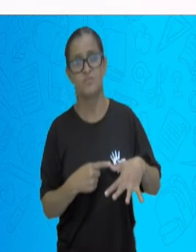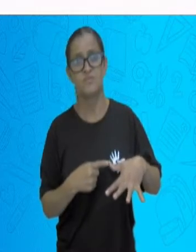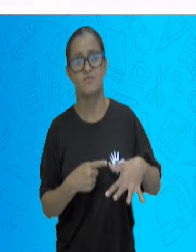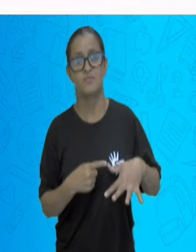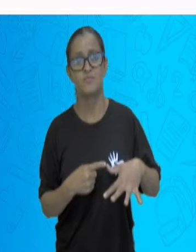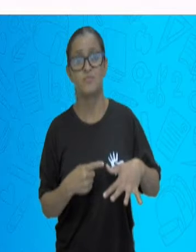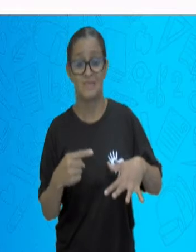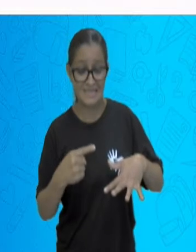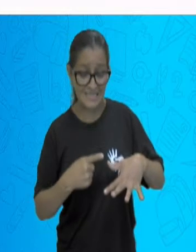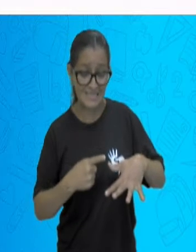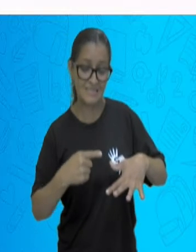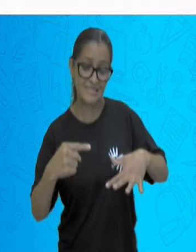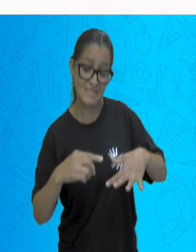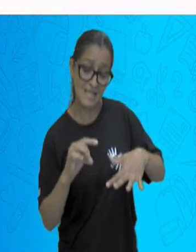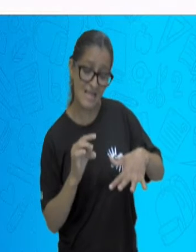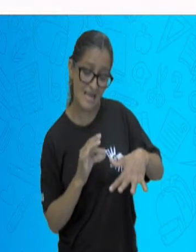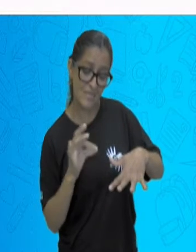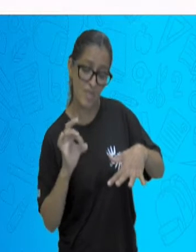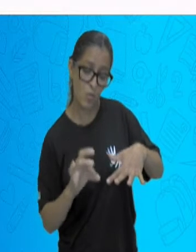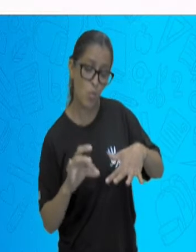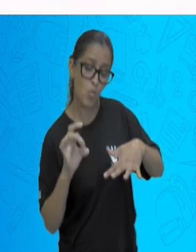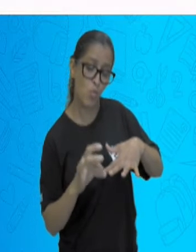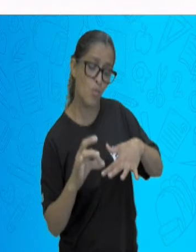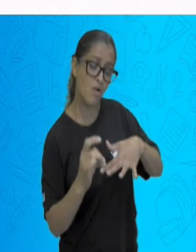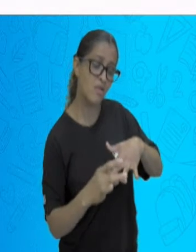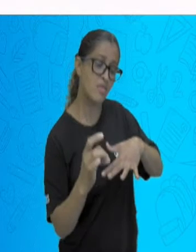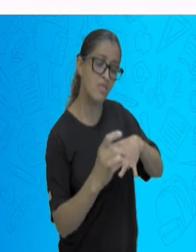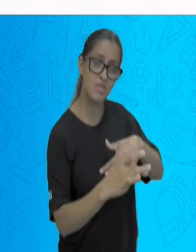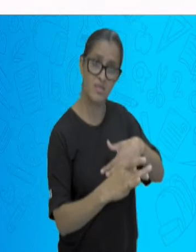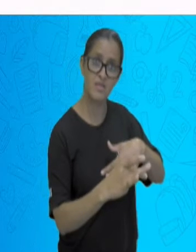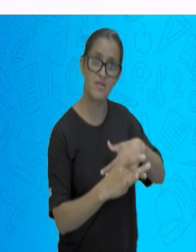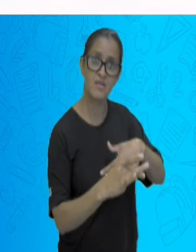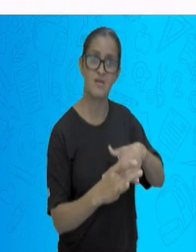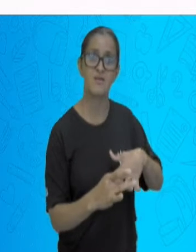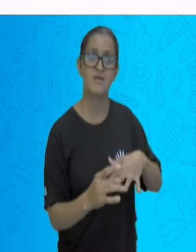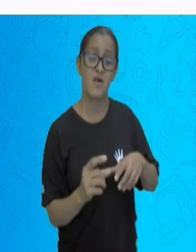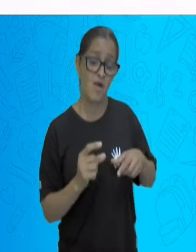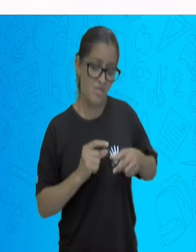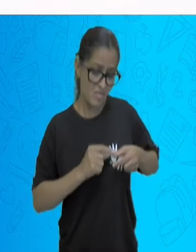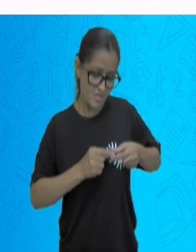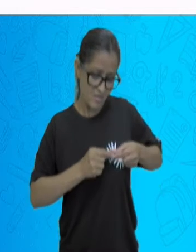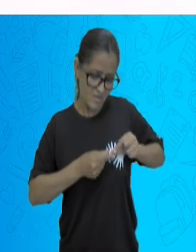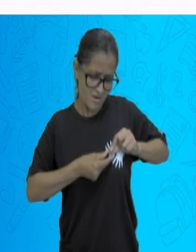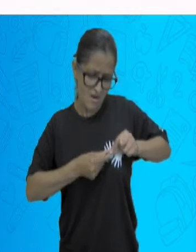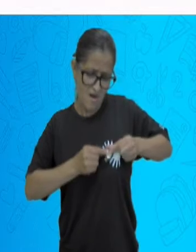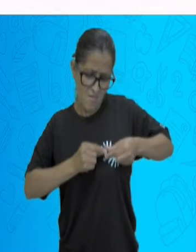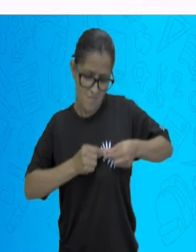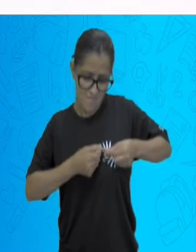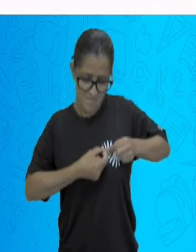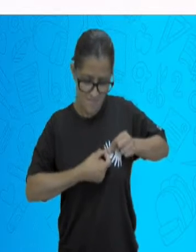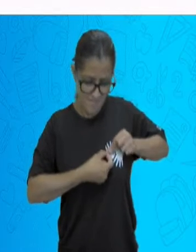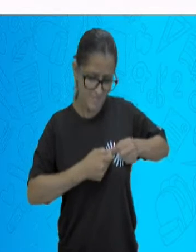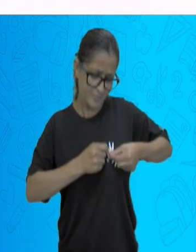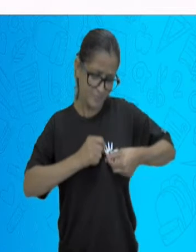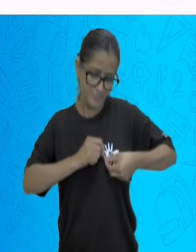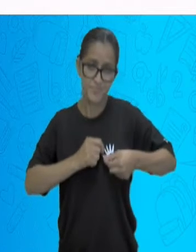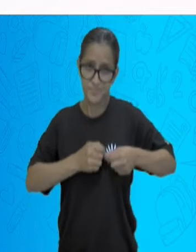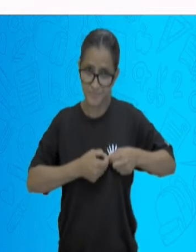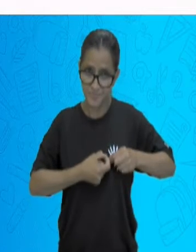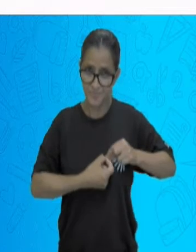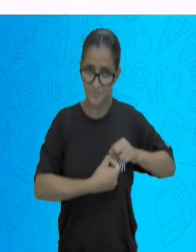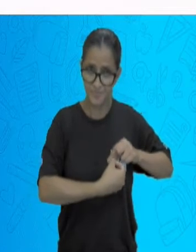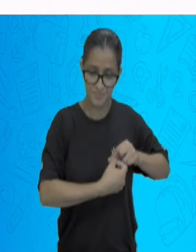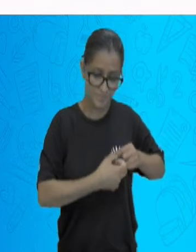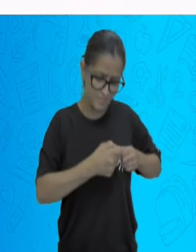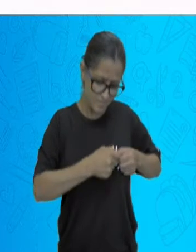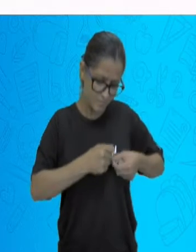Em cada bronquíolo eu vou ter caixinhos organizados. Esses